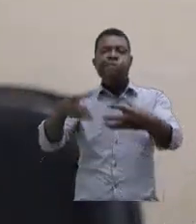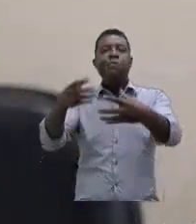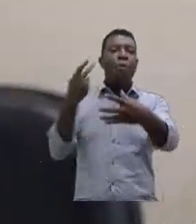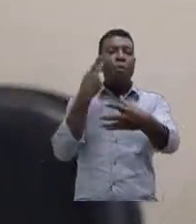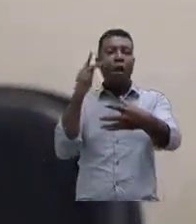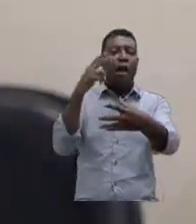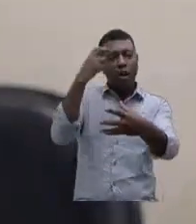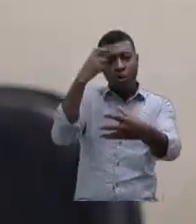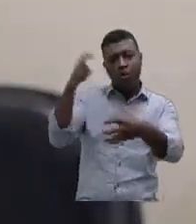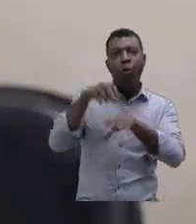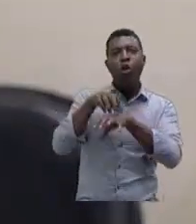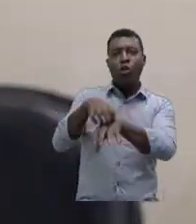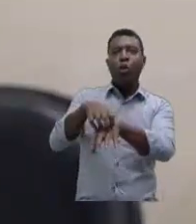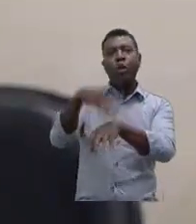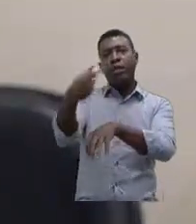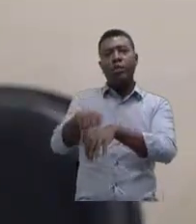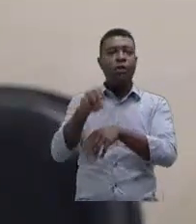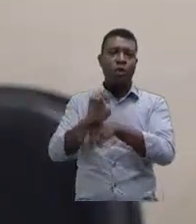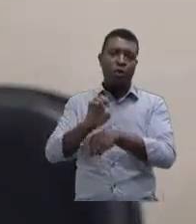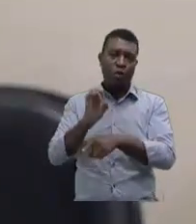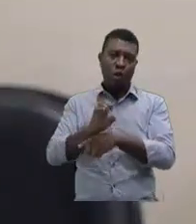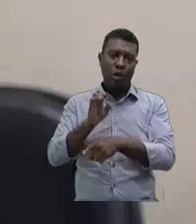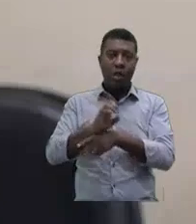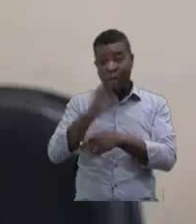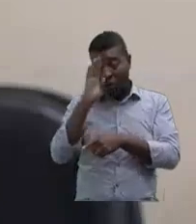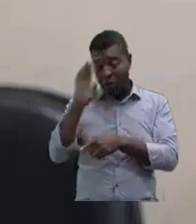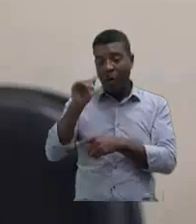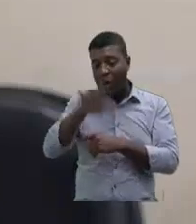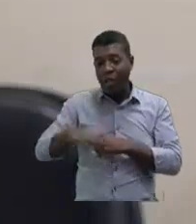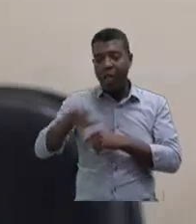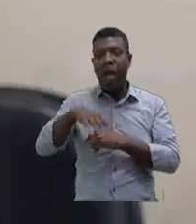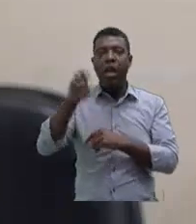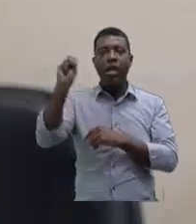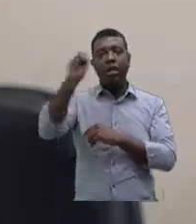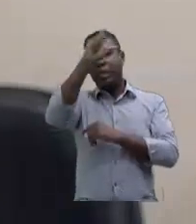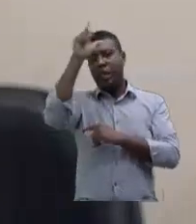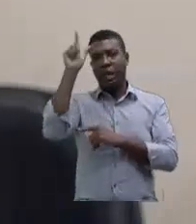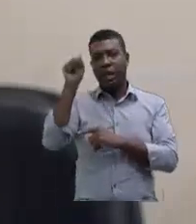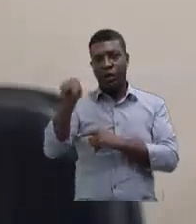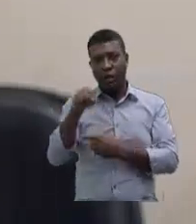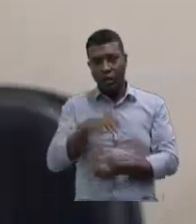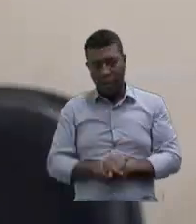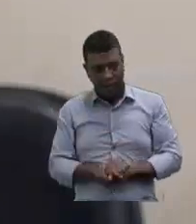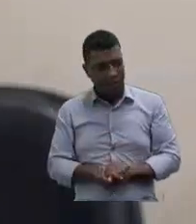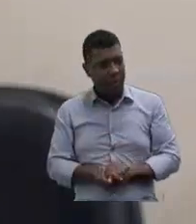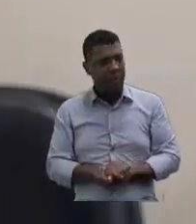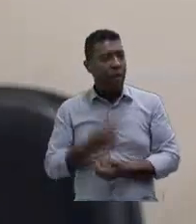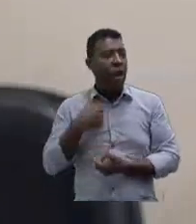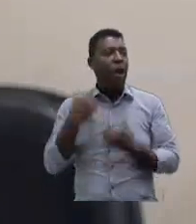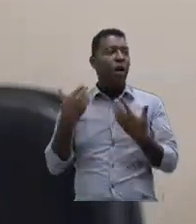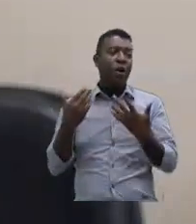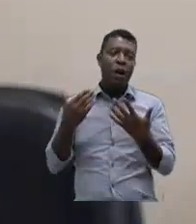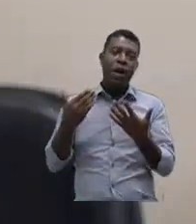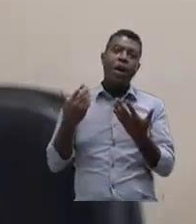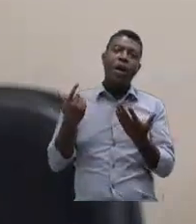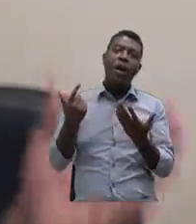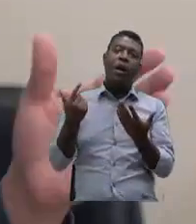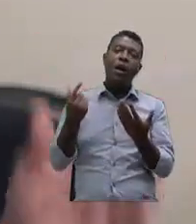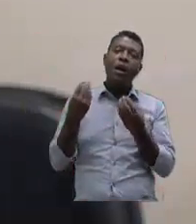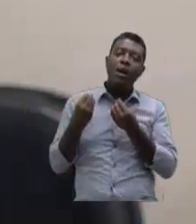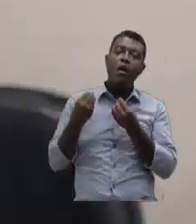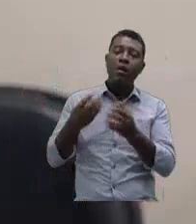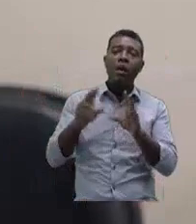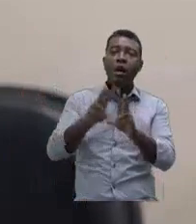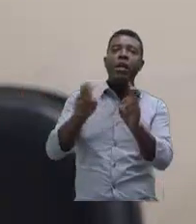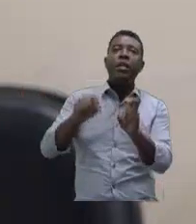para o turismo do Estado, principalmente para Santa Luzia. Queria aqui abordar uma questão que já foi muito bem dita aqui pelo nosso